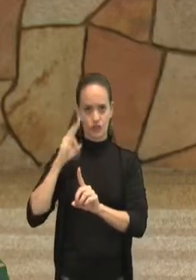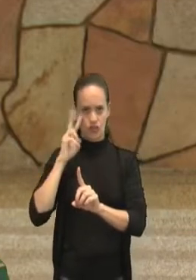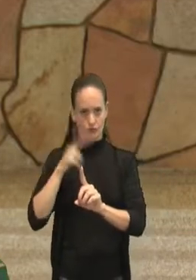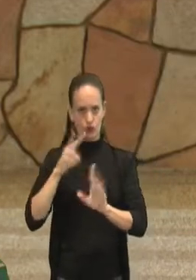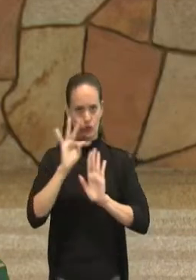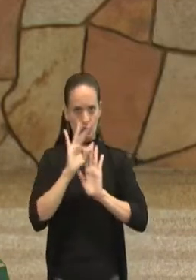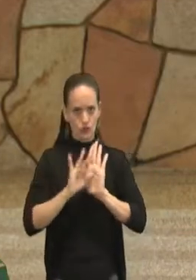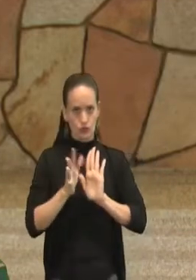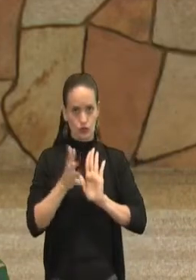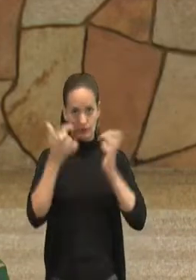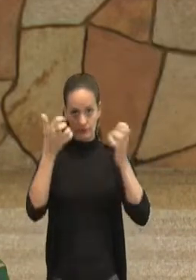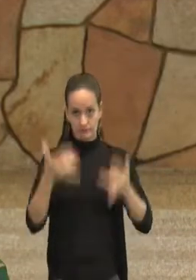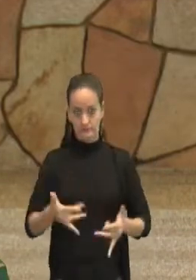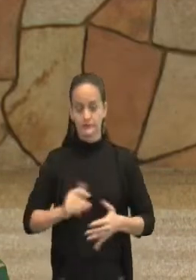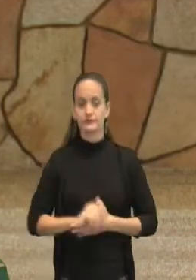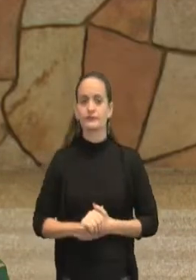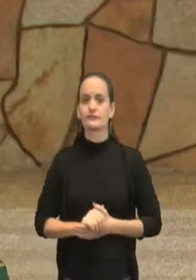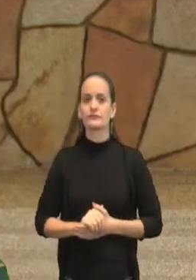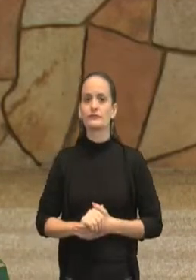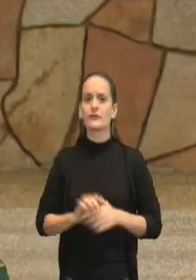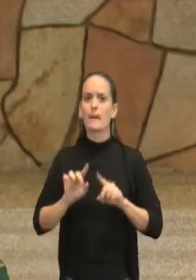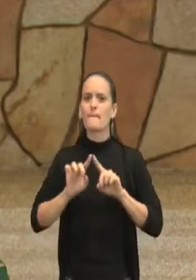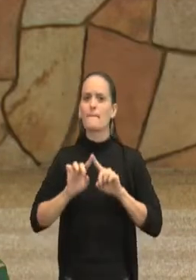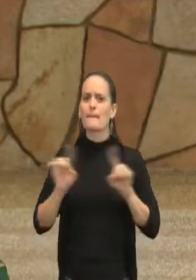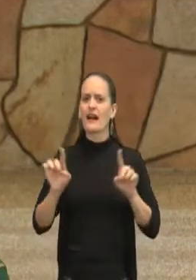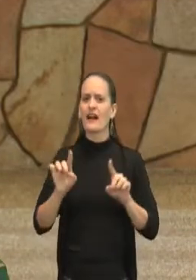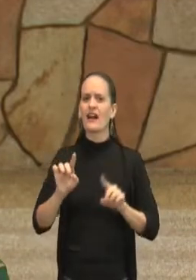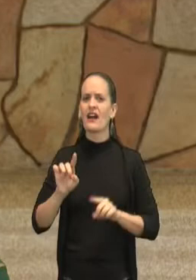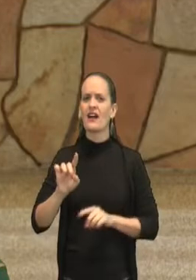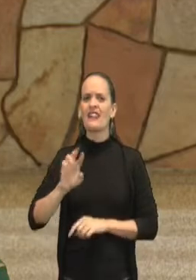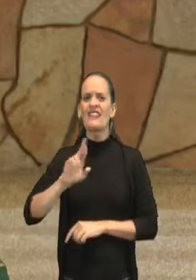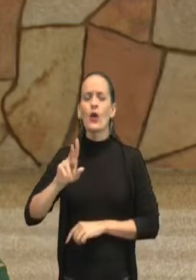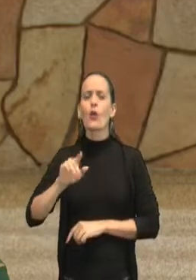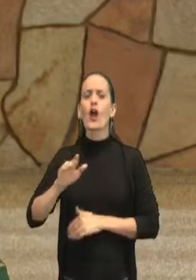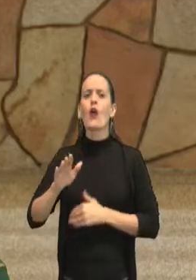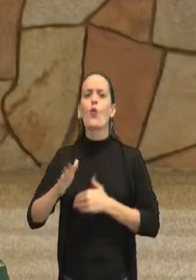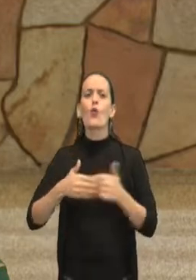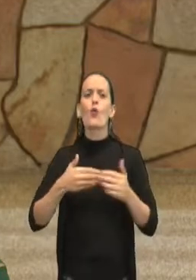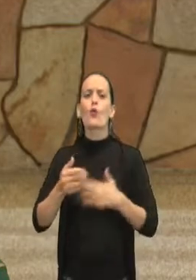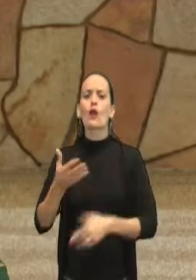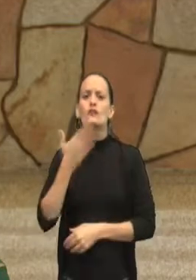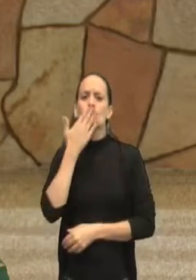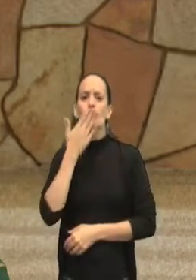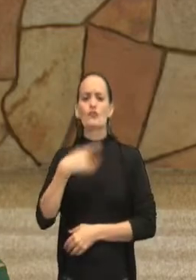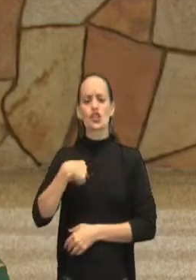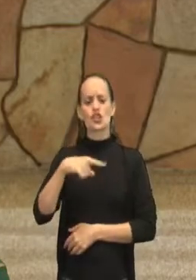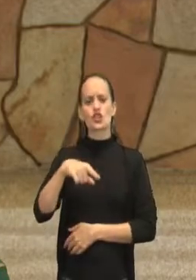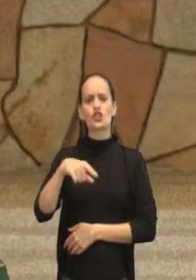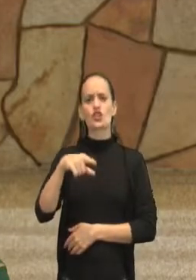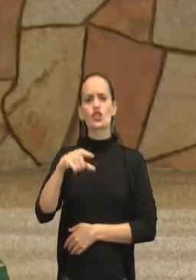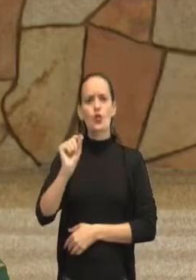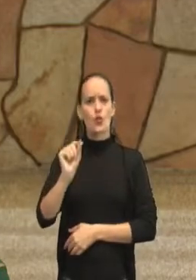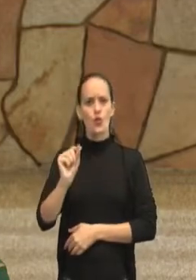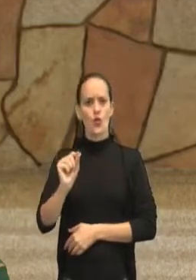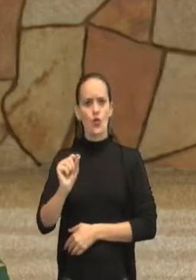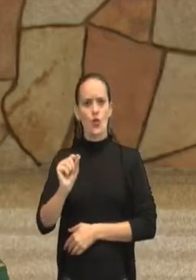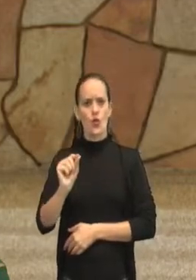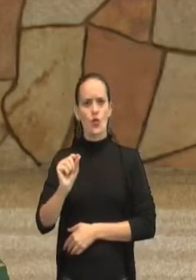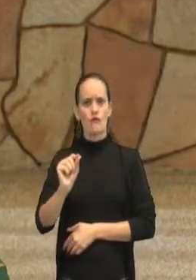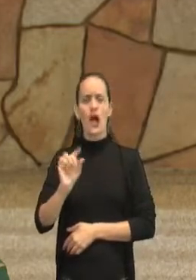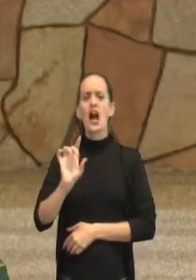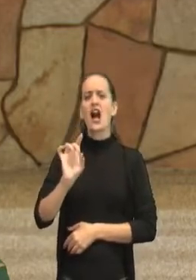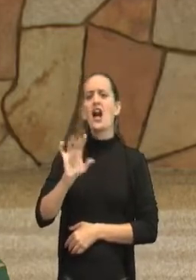bíblico, não foi meramente uma escolha arbitrária, ou seja, não foi uma escolha que depende de